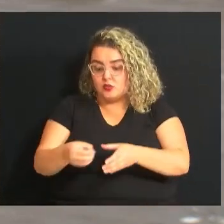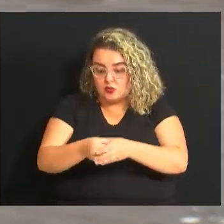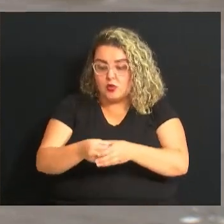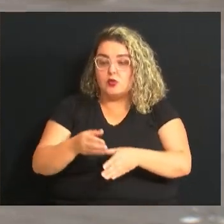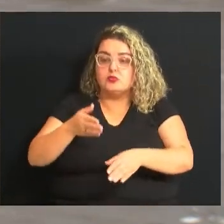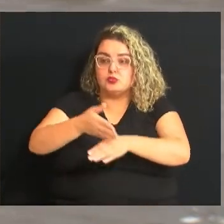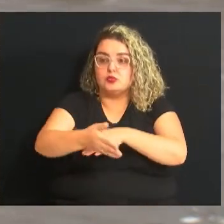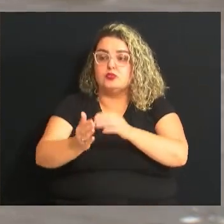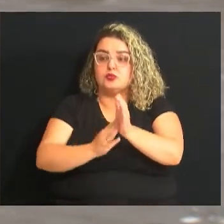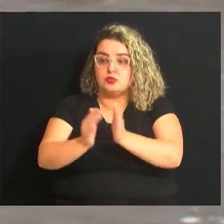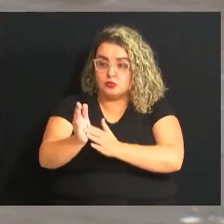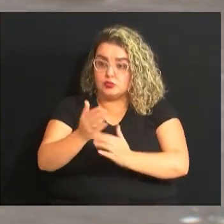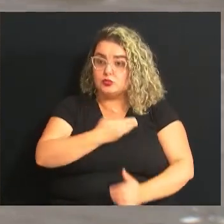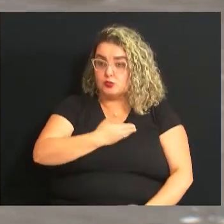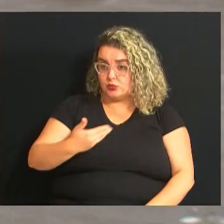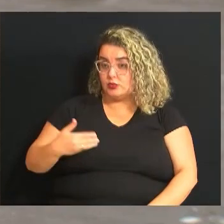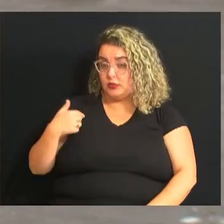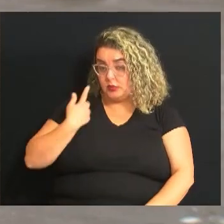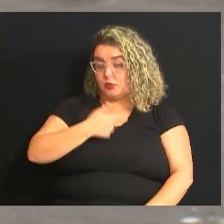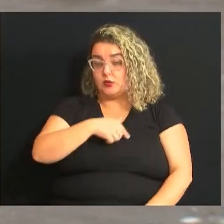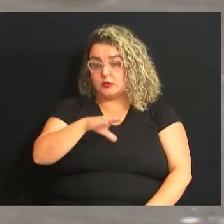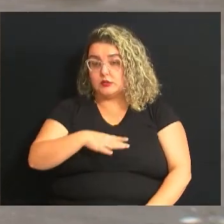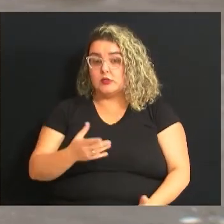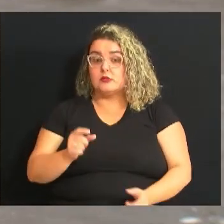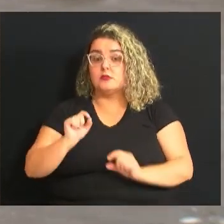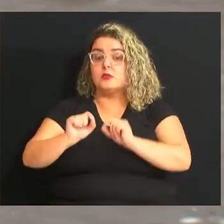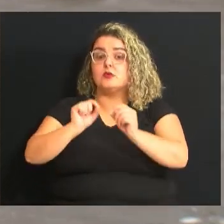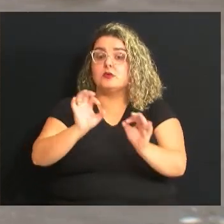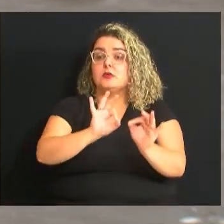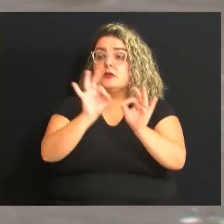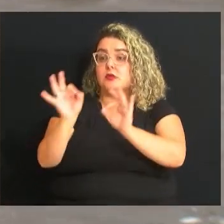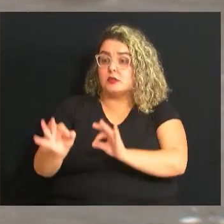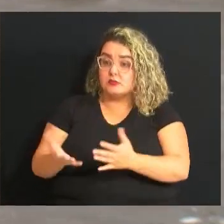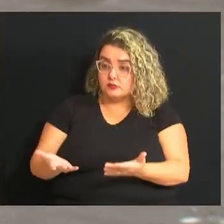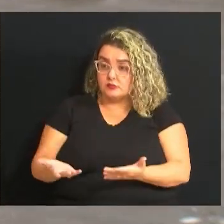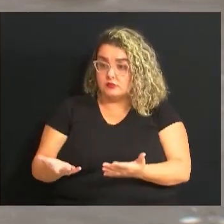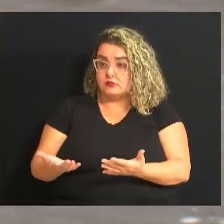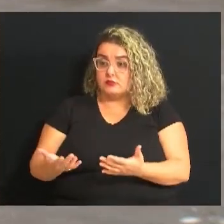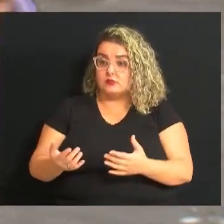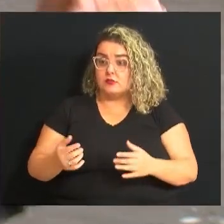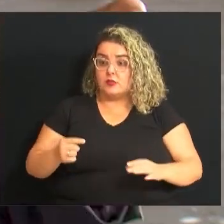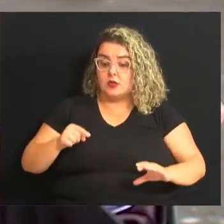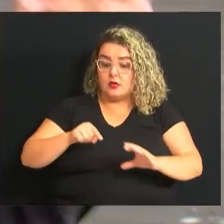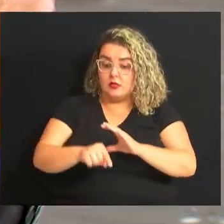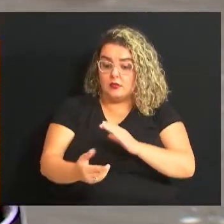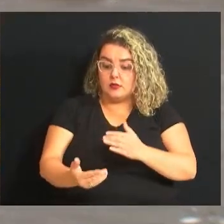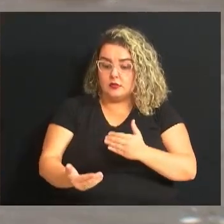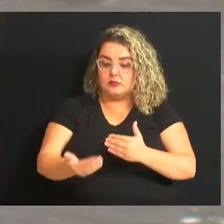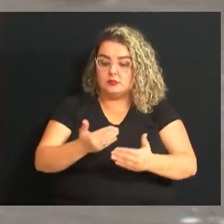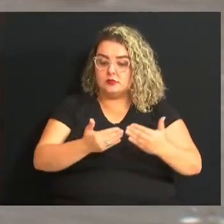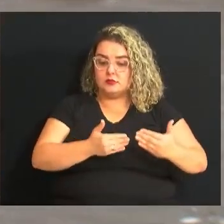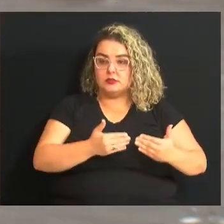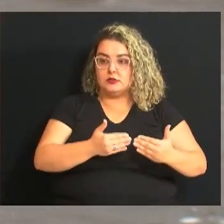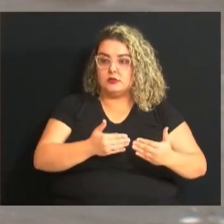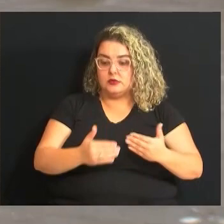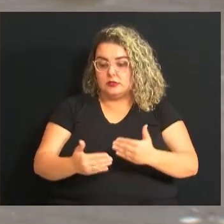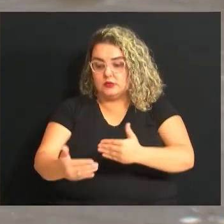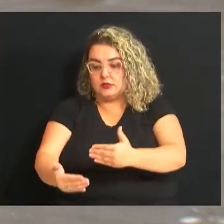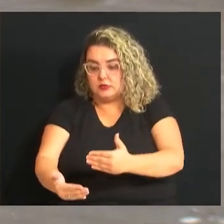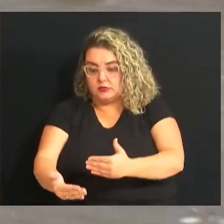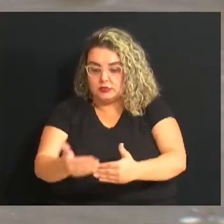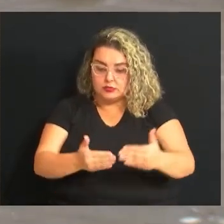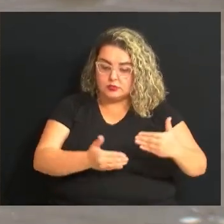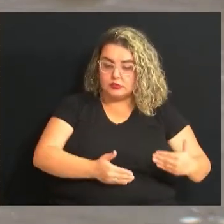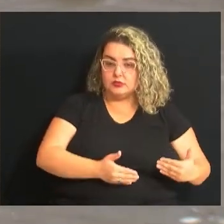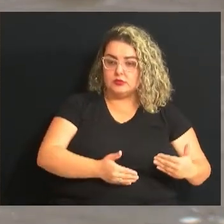aos concursos públicos do nosso município. Mas o que a gente tem acompanhado? É uma combinação de avanço, recuo, de